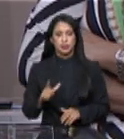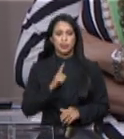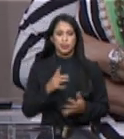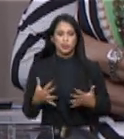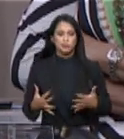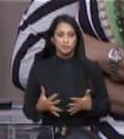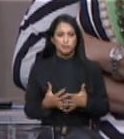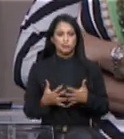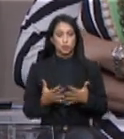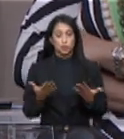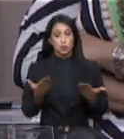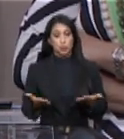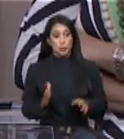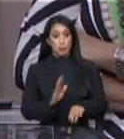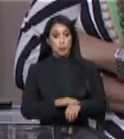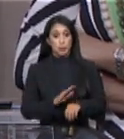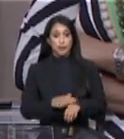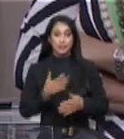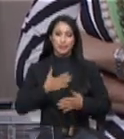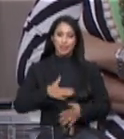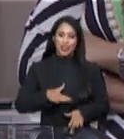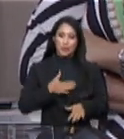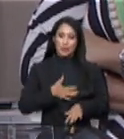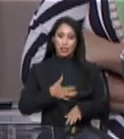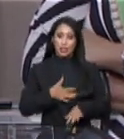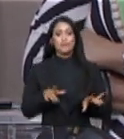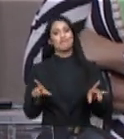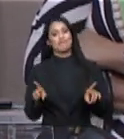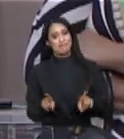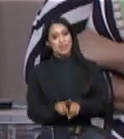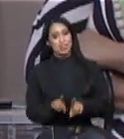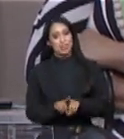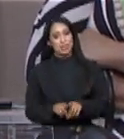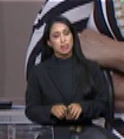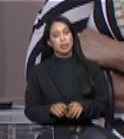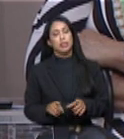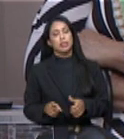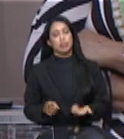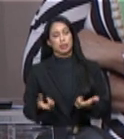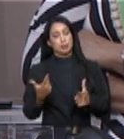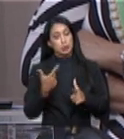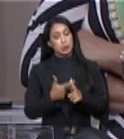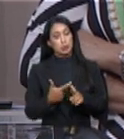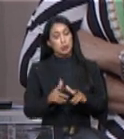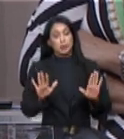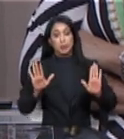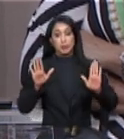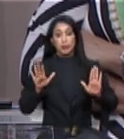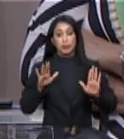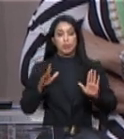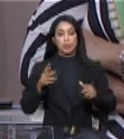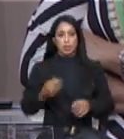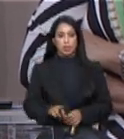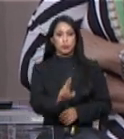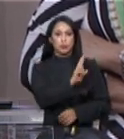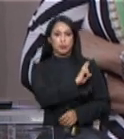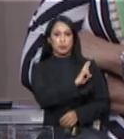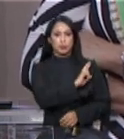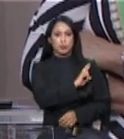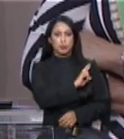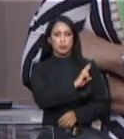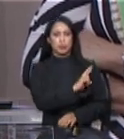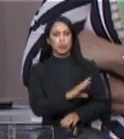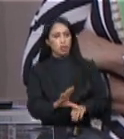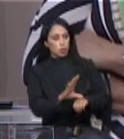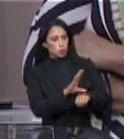turbulentos, nos períodos de calmaria e nos períodos de crise. Eis a nossa missão: guardar a